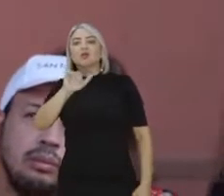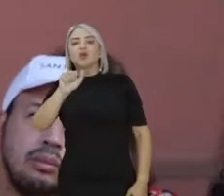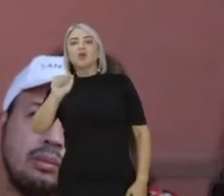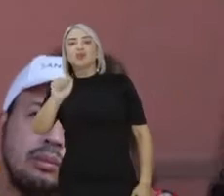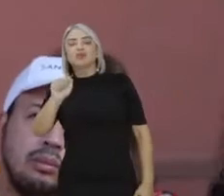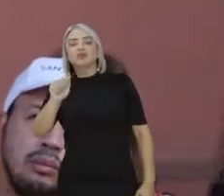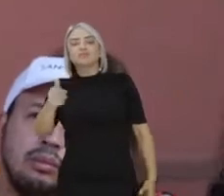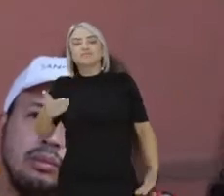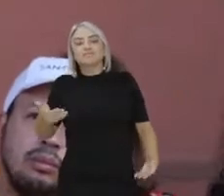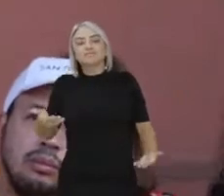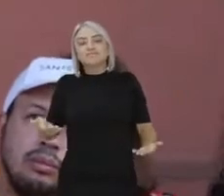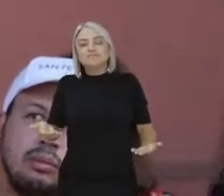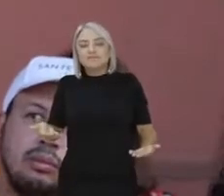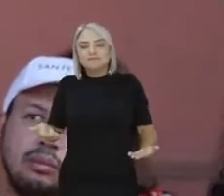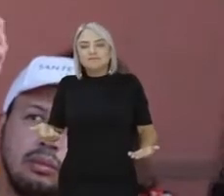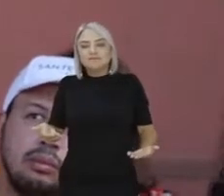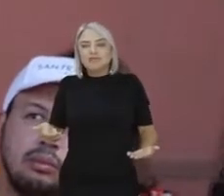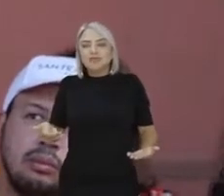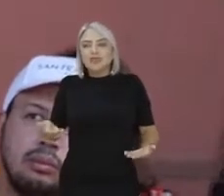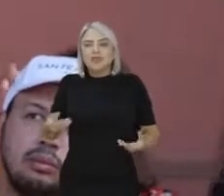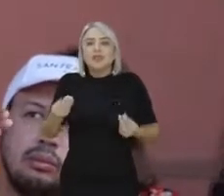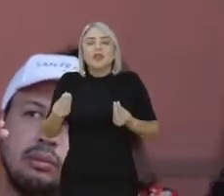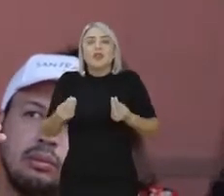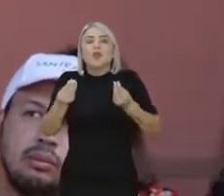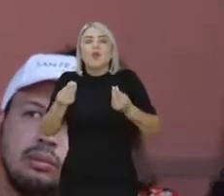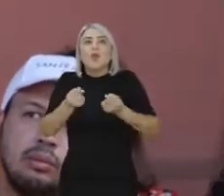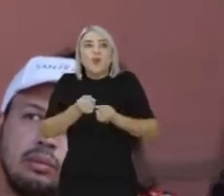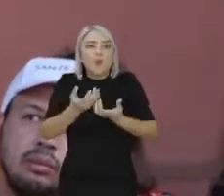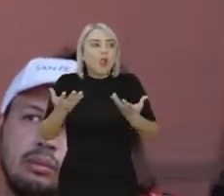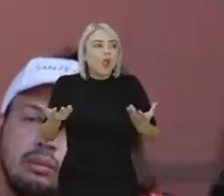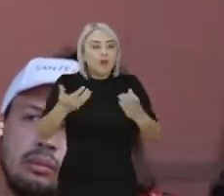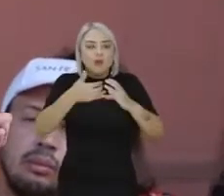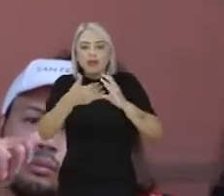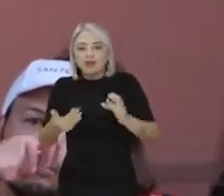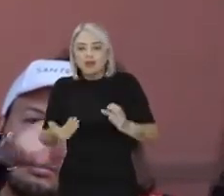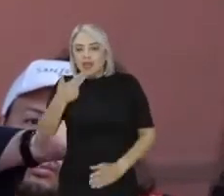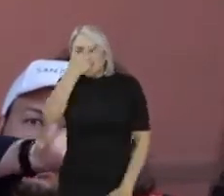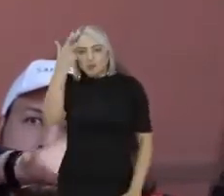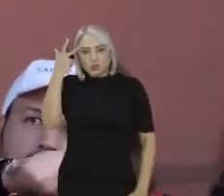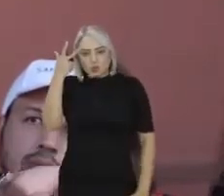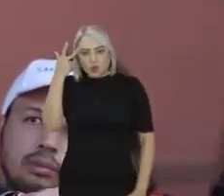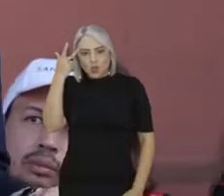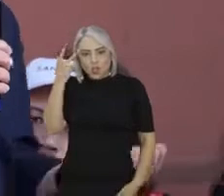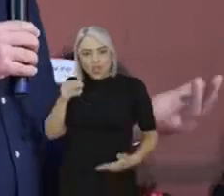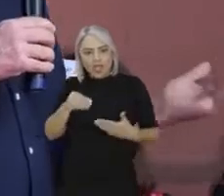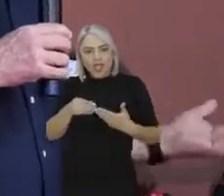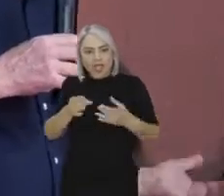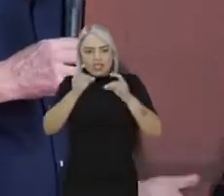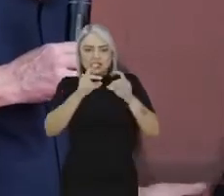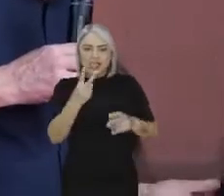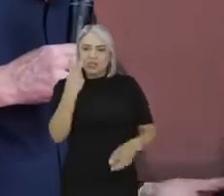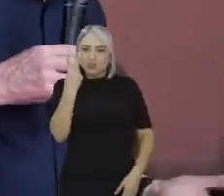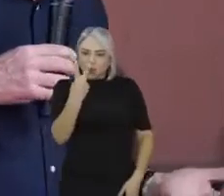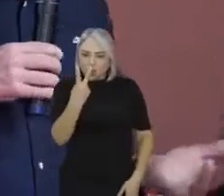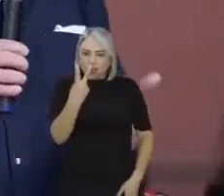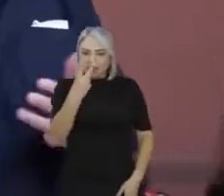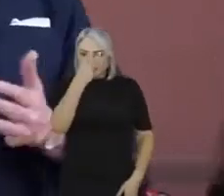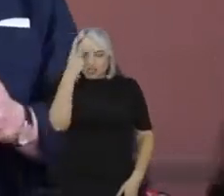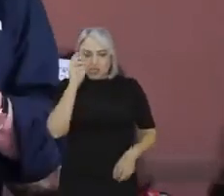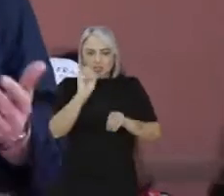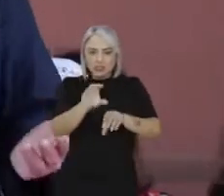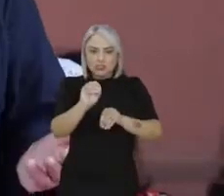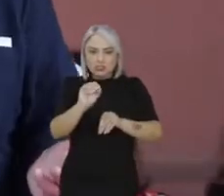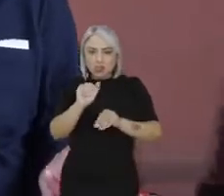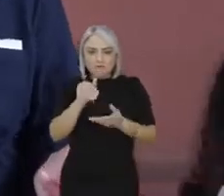Ou seja, qual é o critério que induz a pessoa a deixar dois educadores de fora e